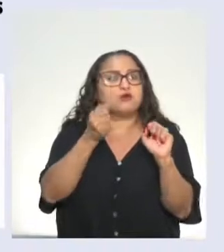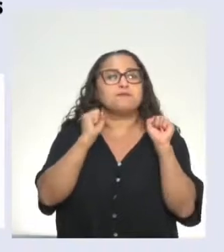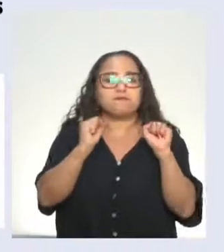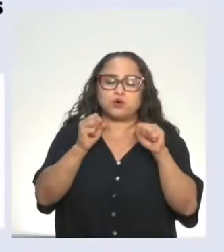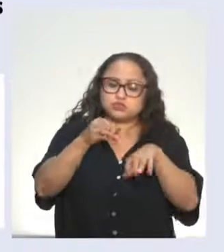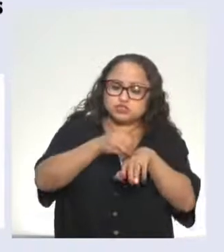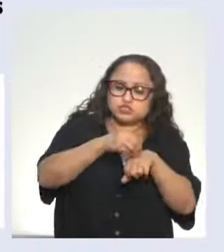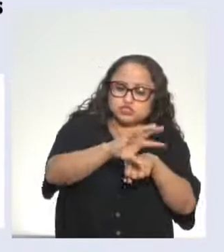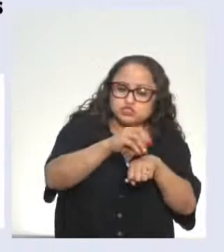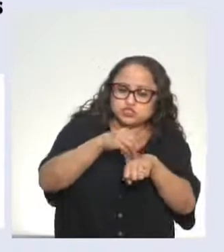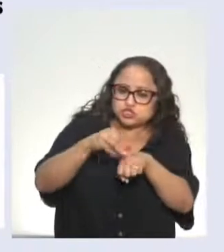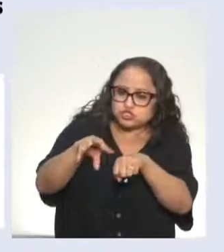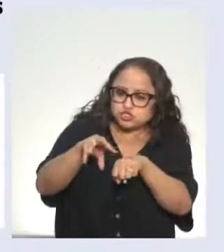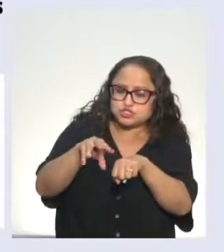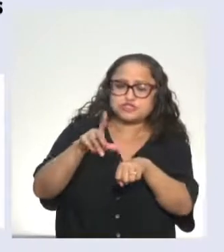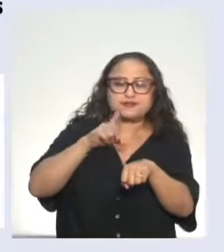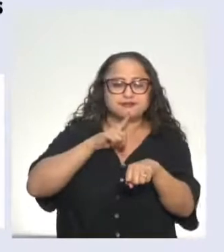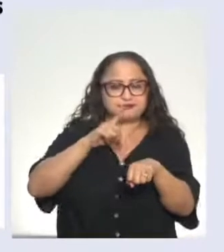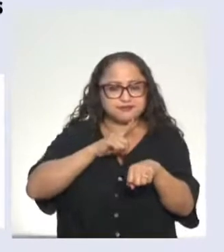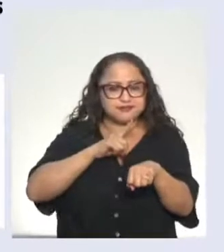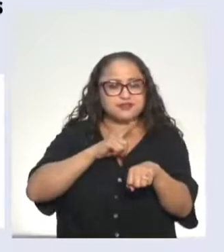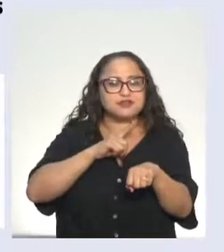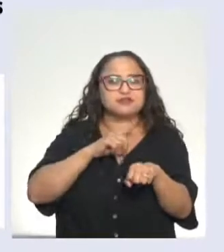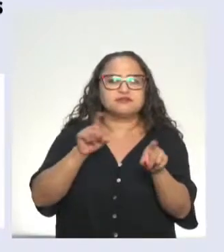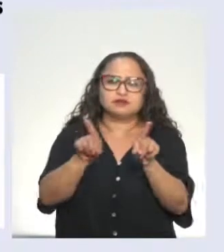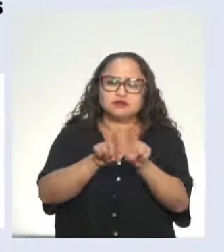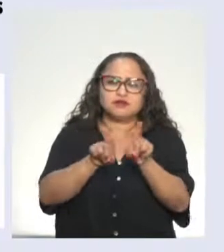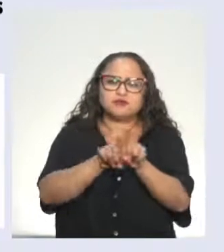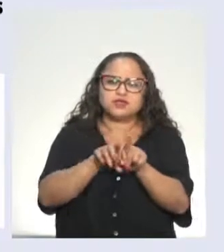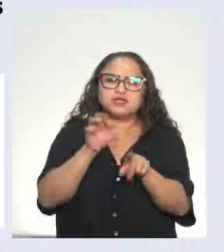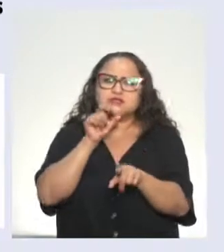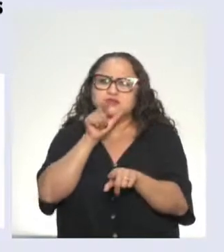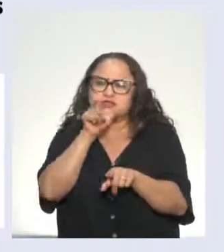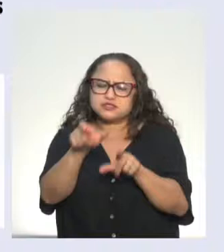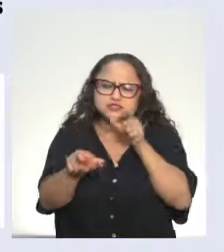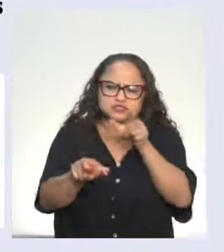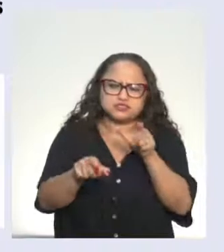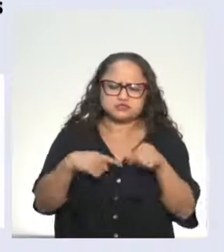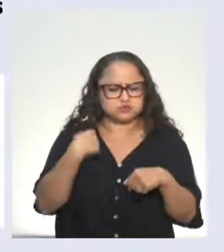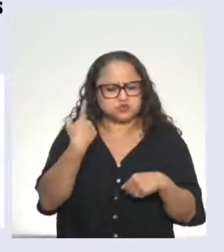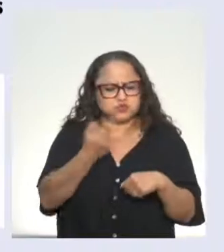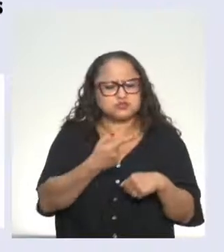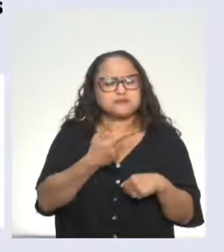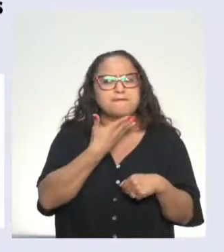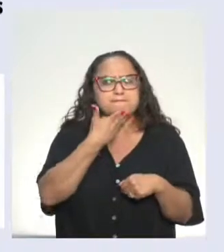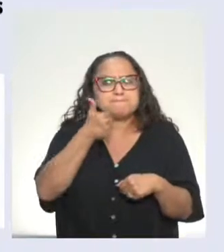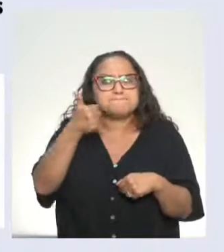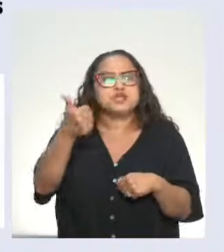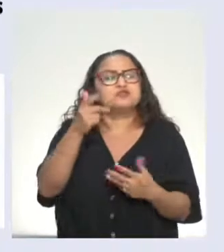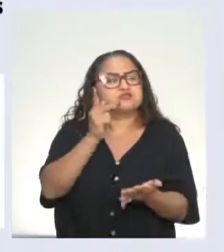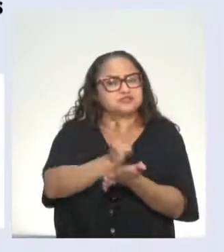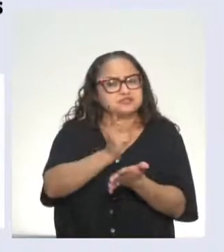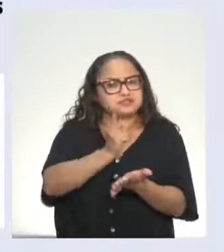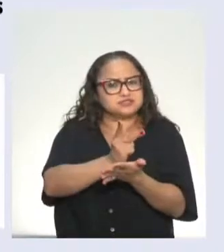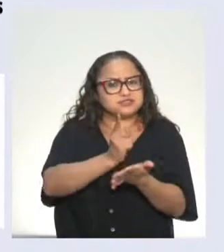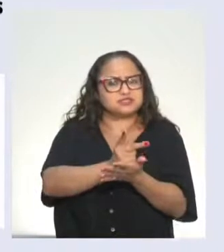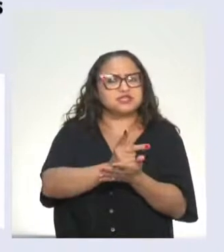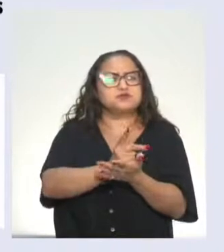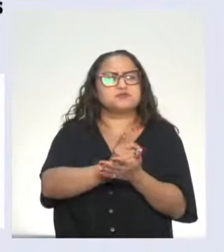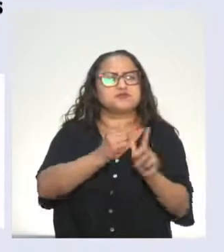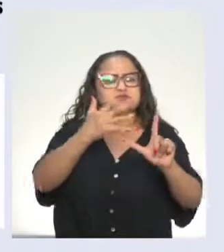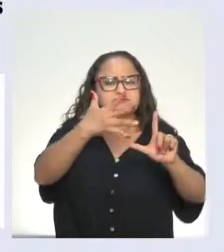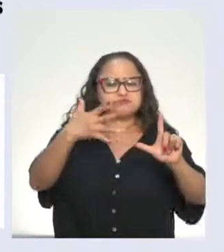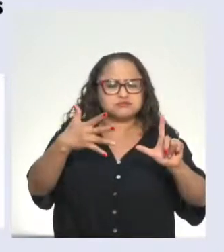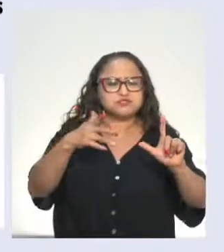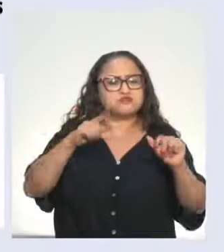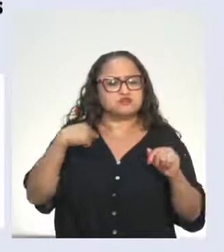dicas, contribuir com as suas críticas, sugestões, para que a gente possa melhorar cada vez mais esse programa que é dedicado